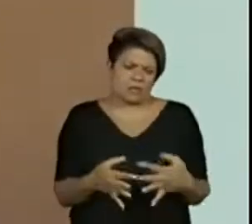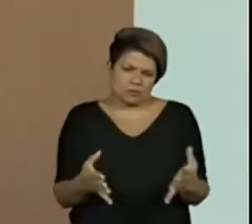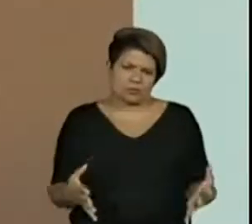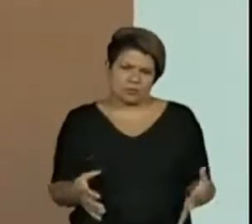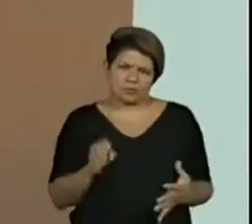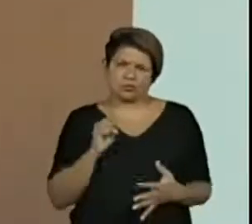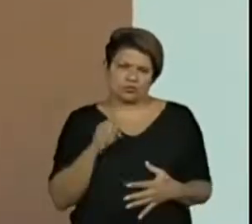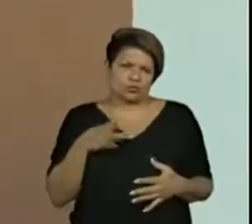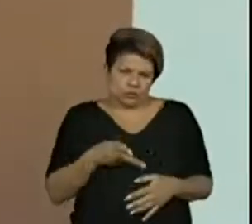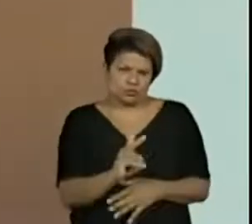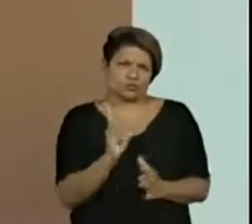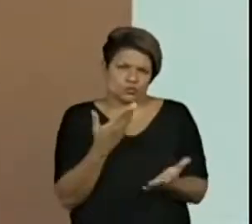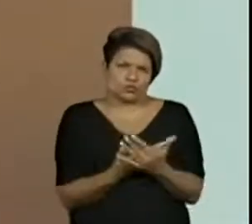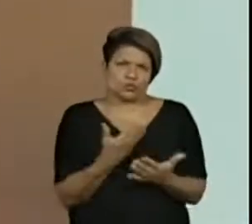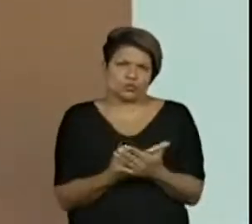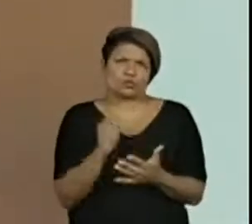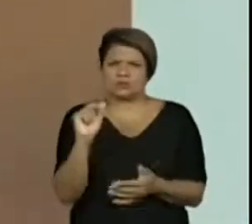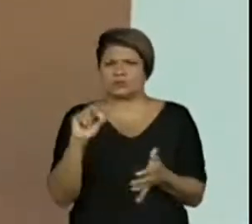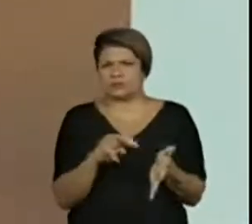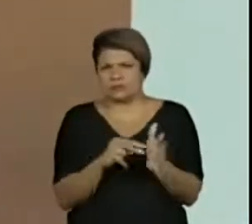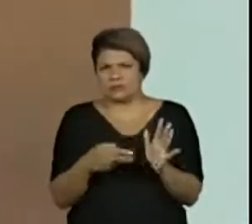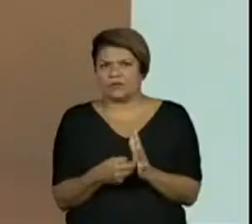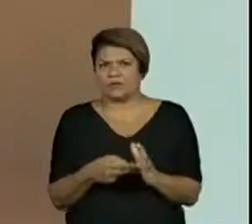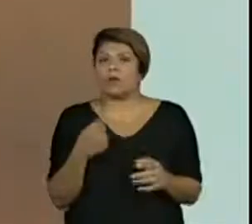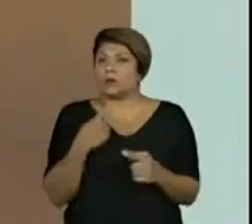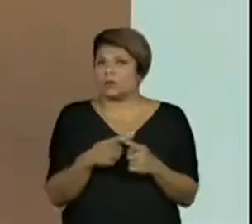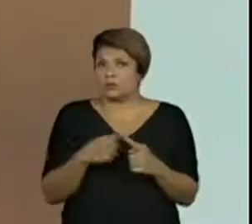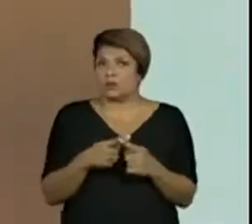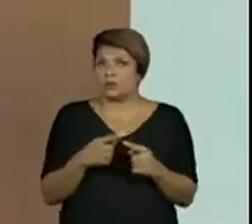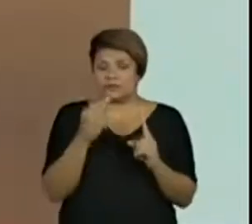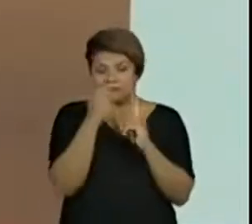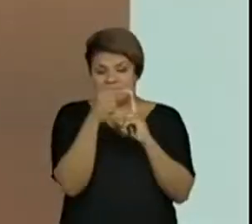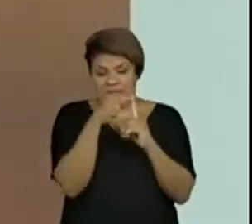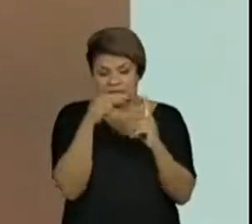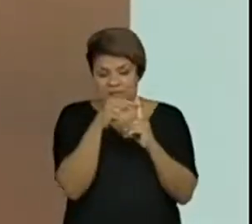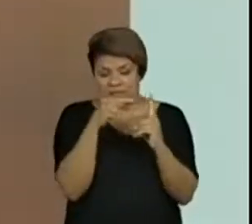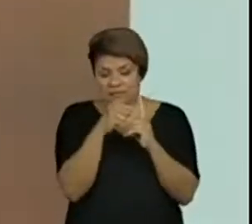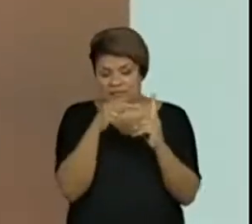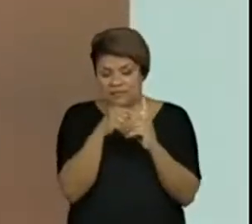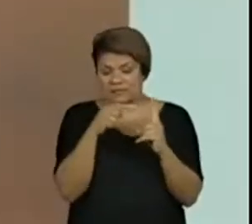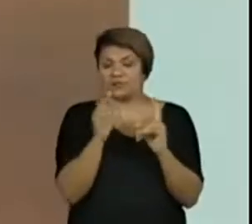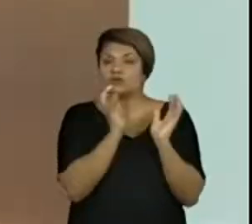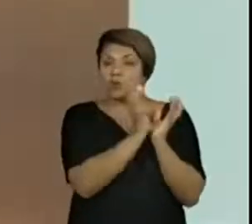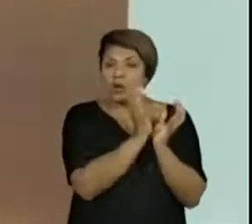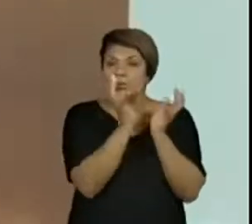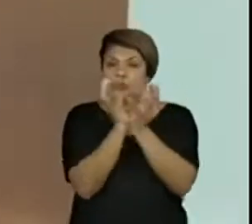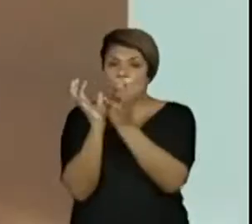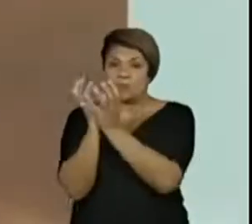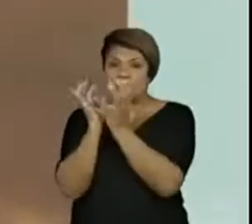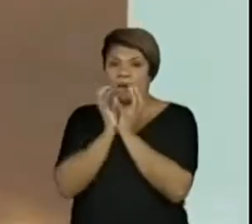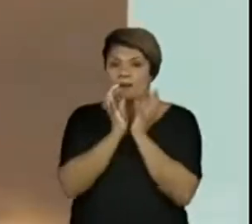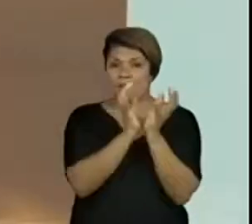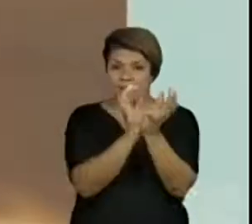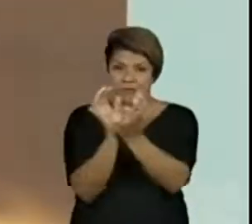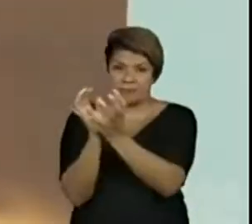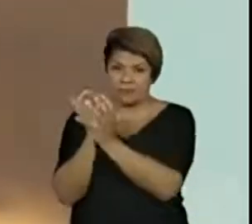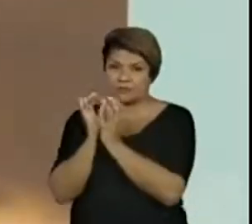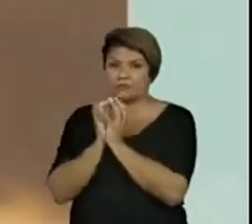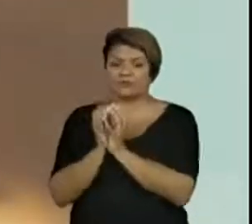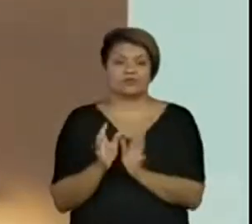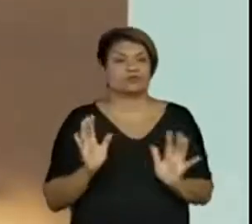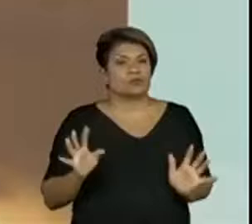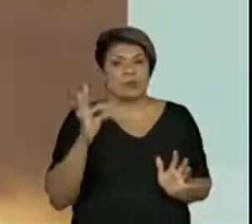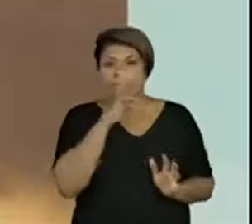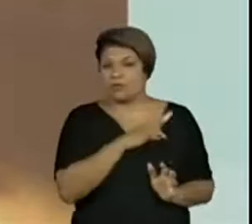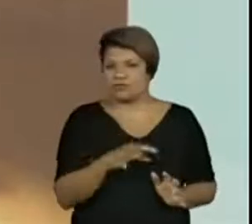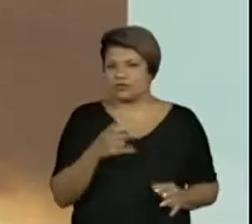se estuda o que isso quer dizer, porque esses números, esses risquinhos estão agrupados aí de uma maneira que é lógica,